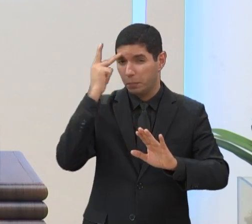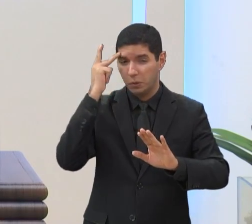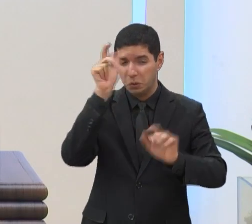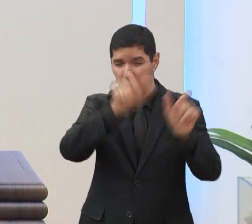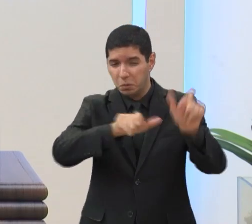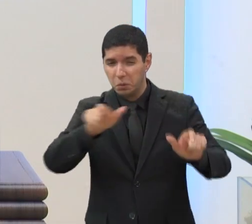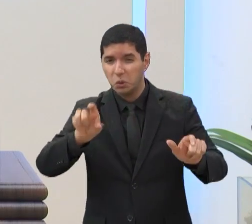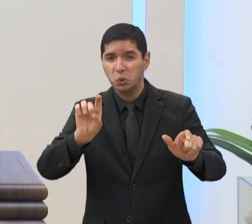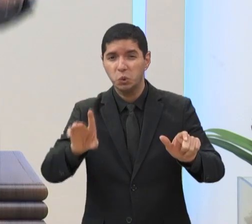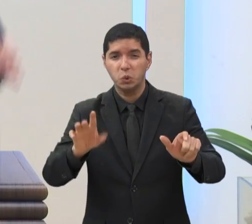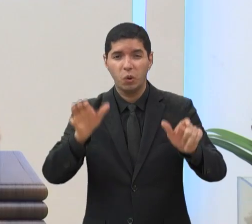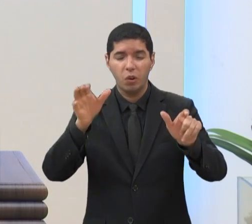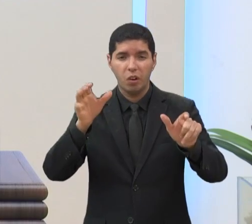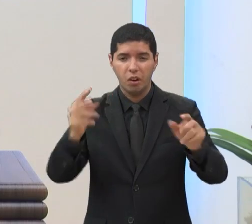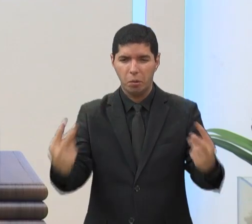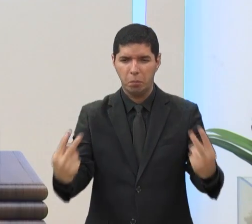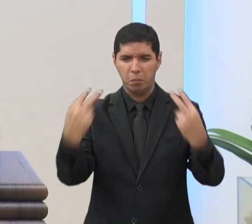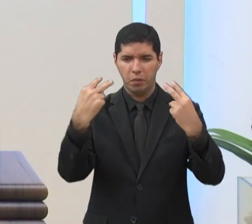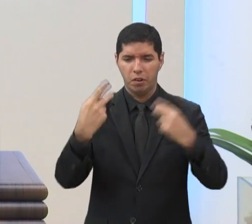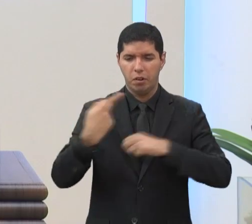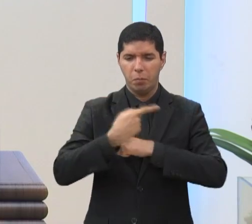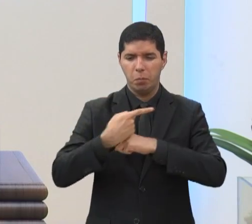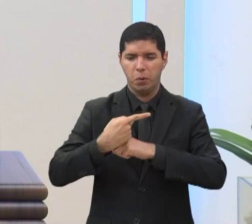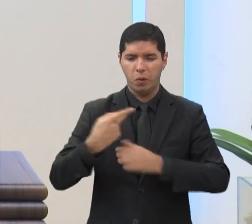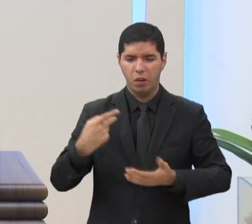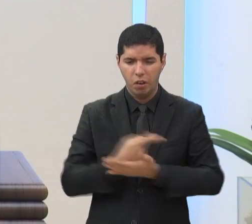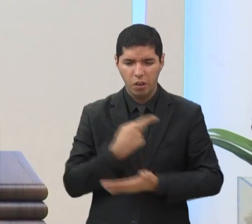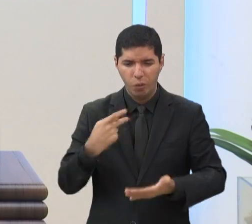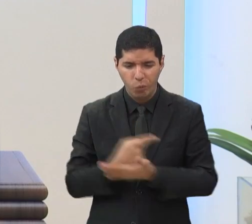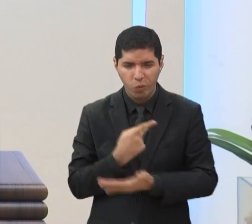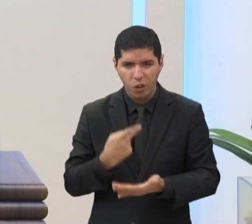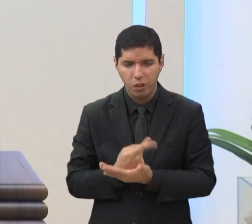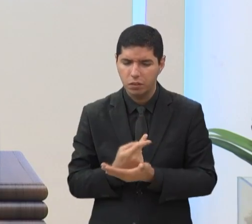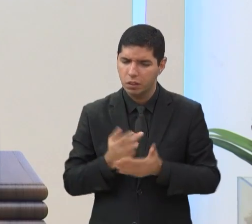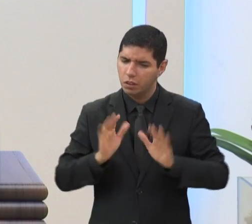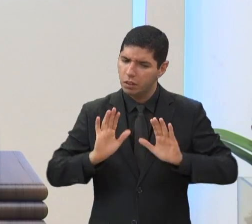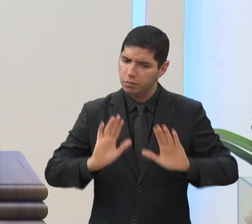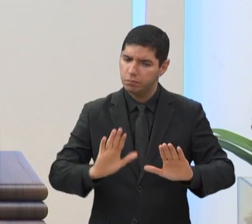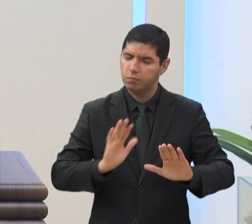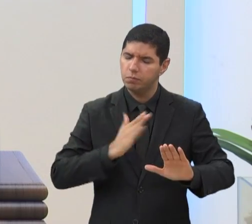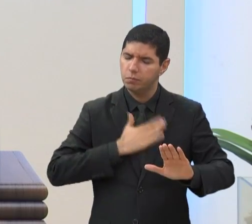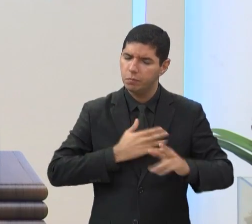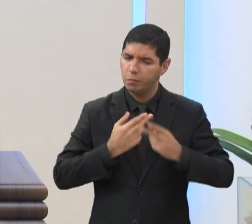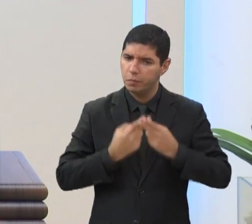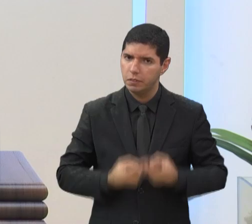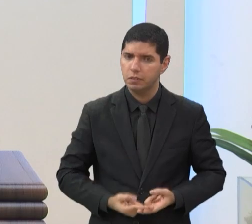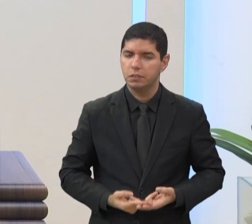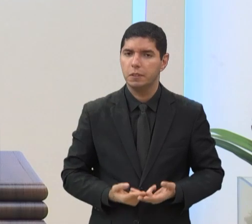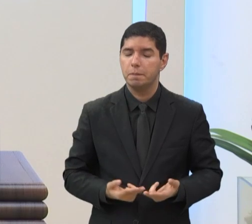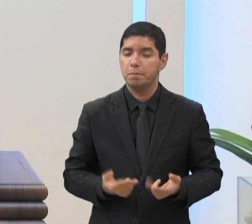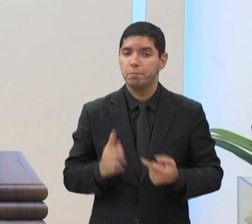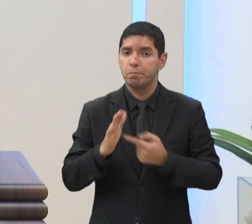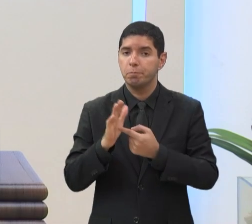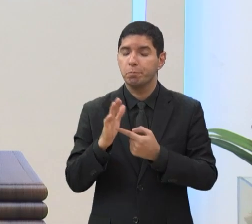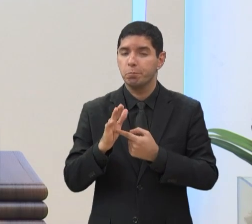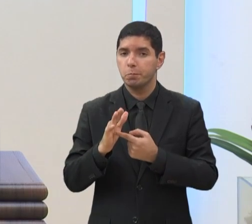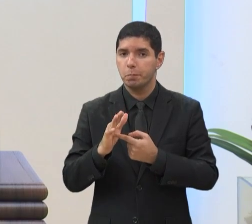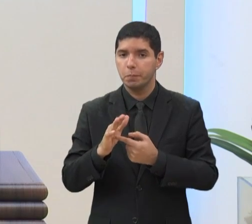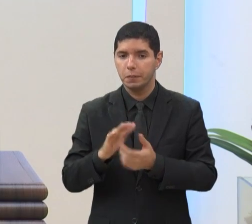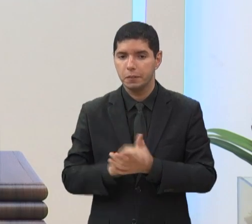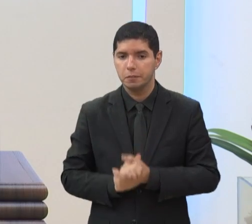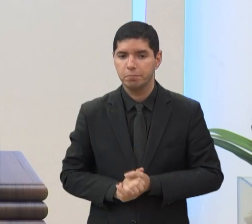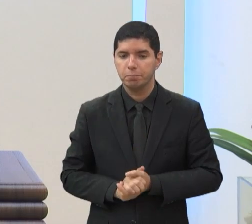daquelas palavras que Deus falou lá na casa de Jessé, quando mandou Samuel ungir um dos